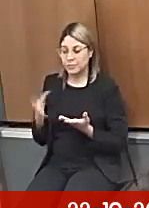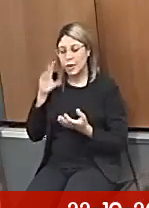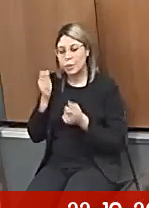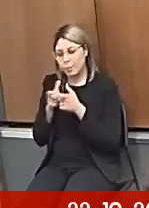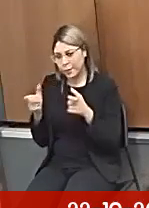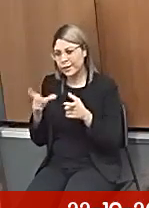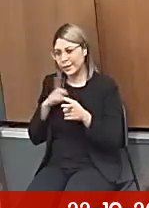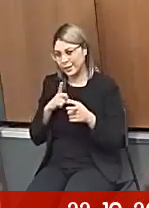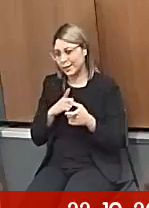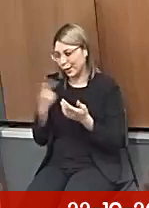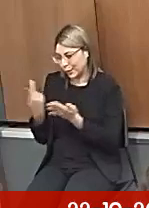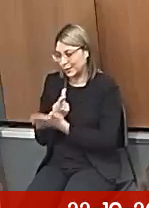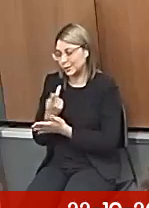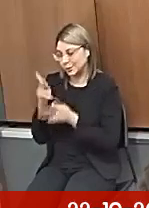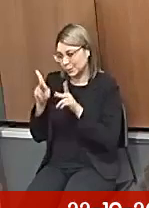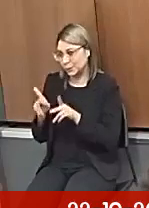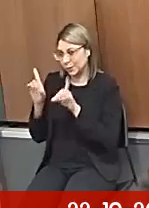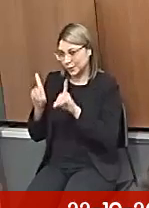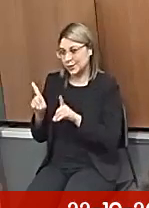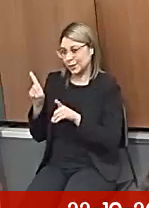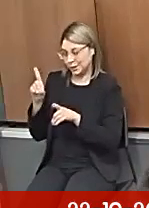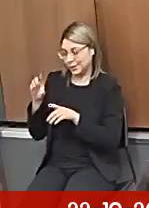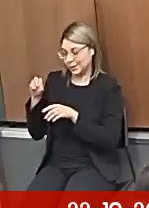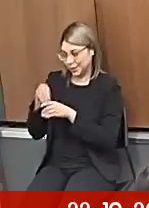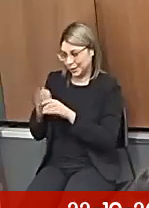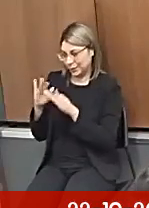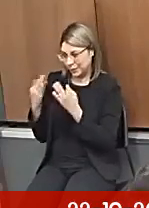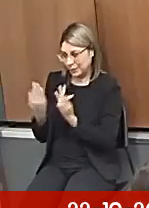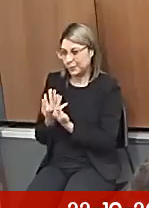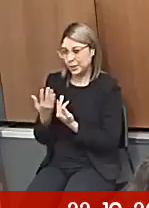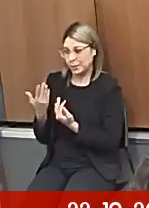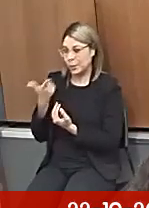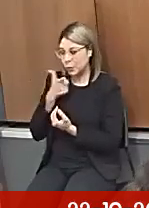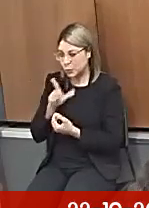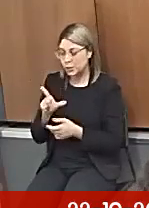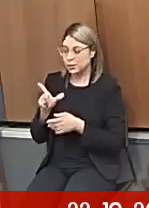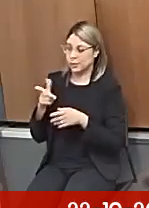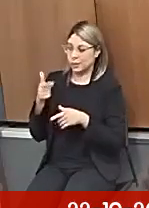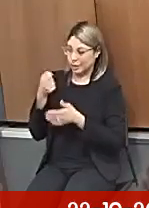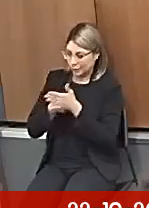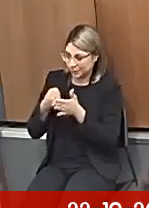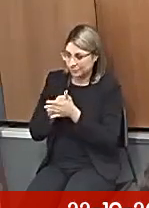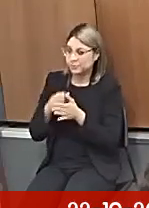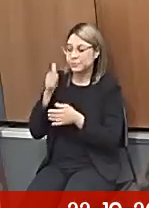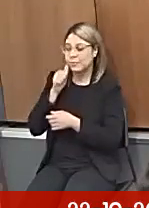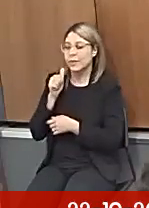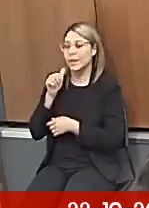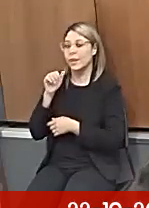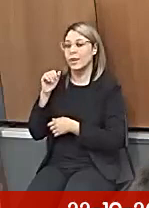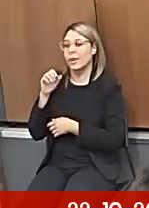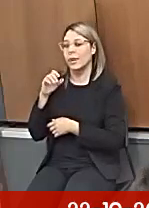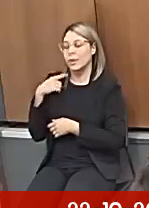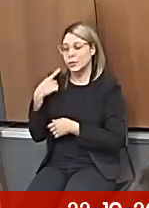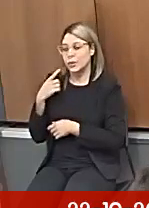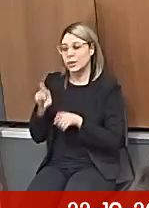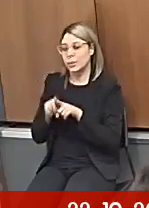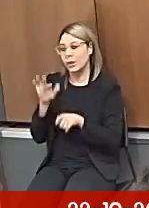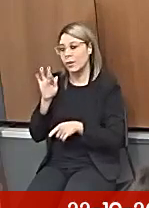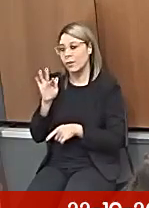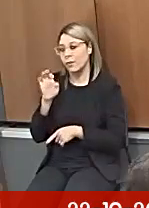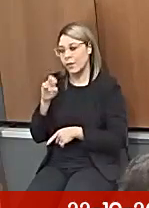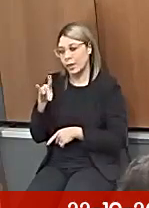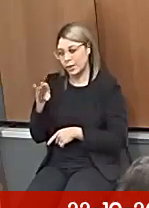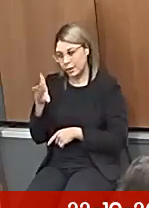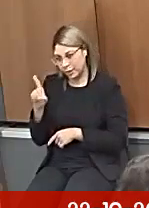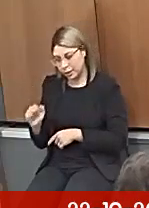maioria tem um caso na família para estar nessas causas, né? Mas a doutora Fernanda tem um caso na família, que trabalha junto com o doutor Estevam,